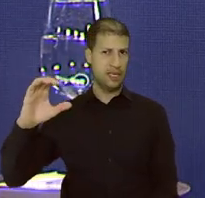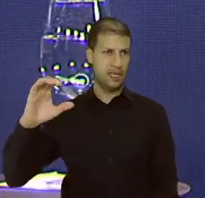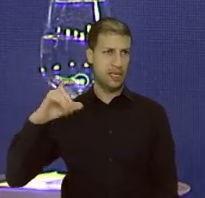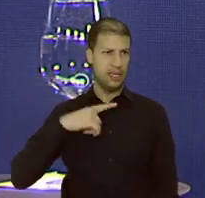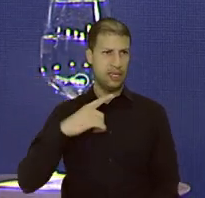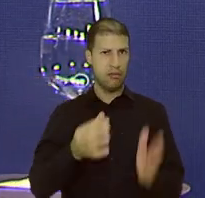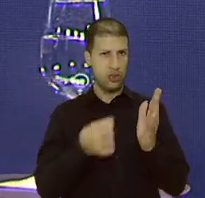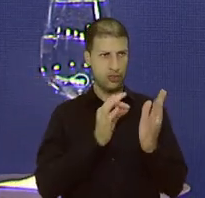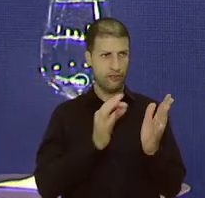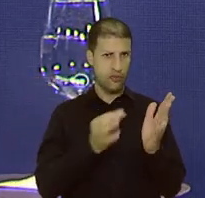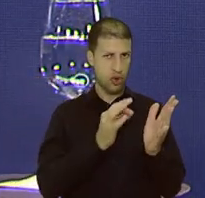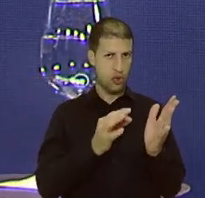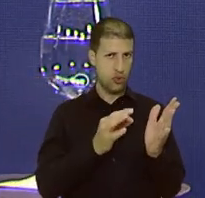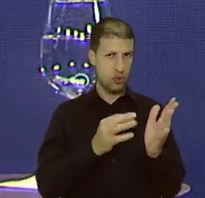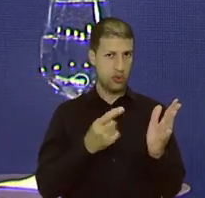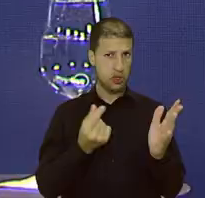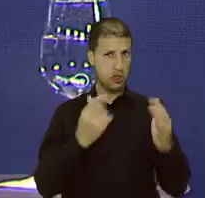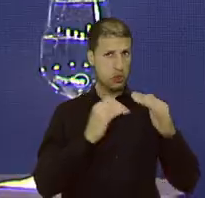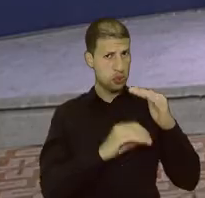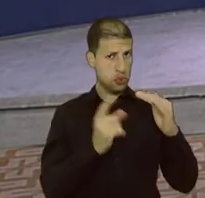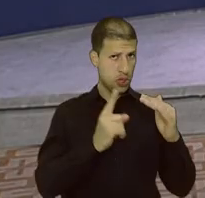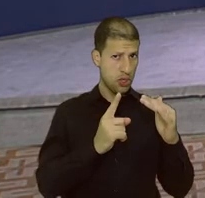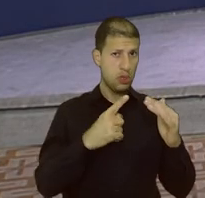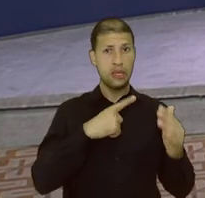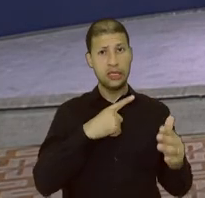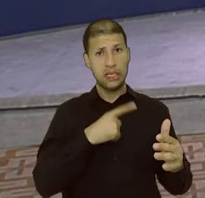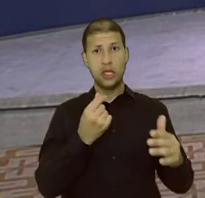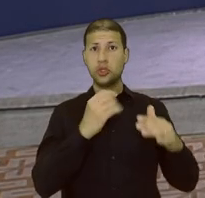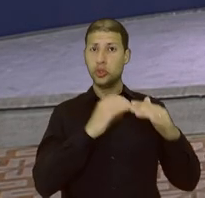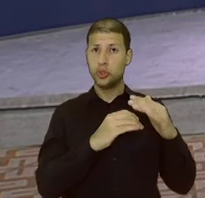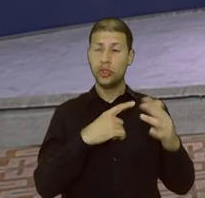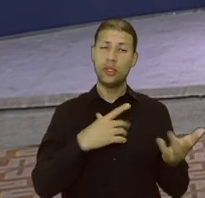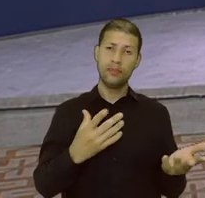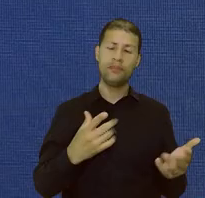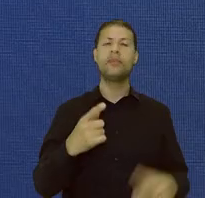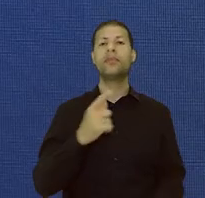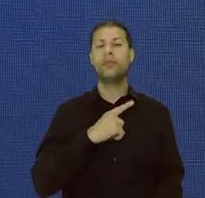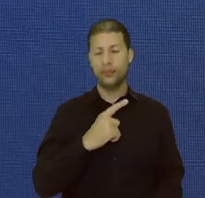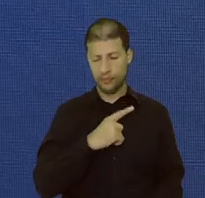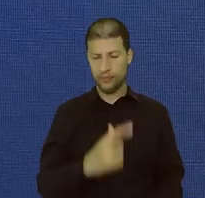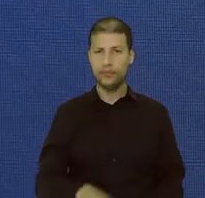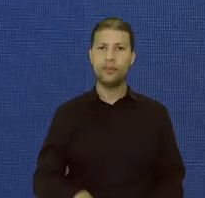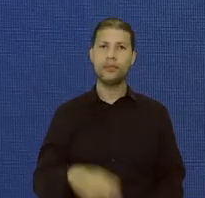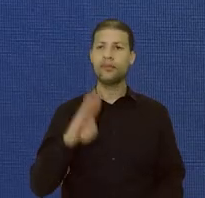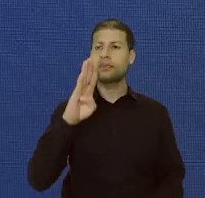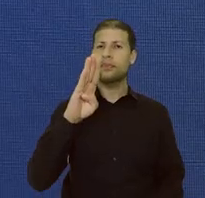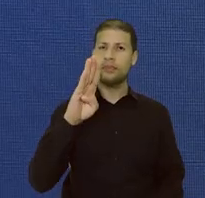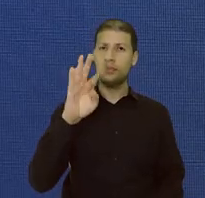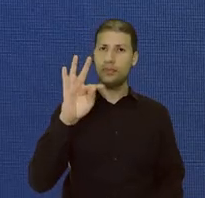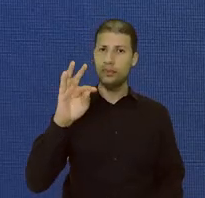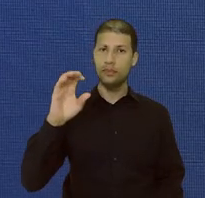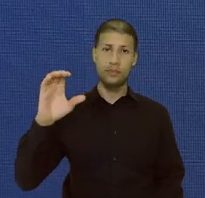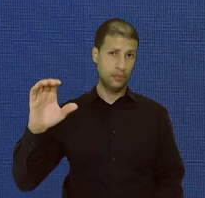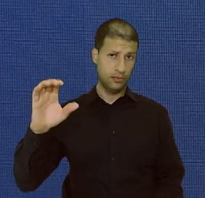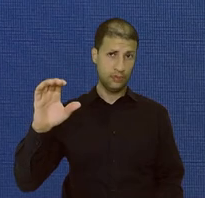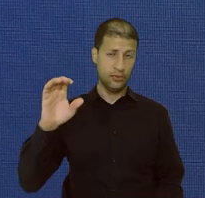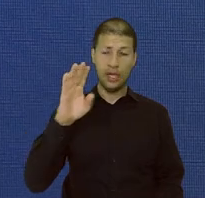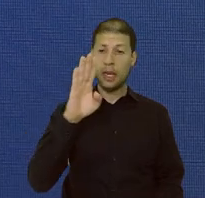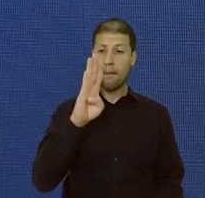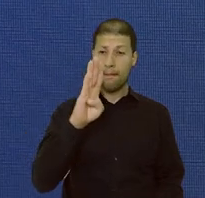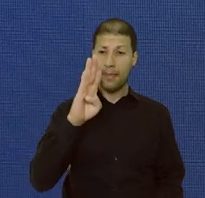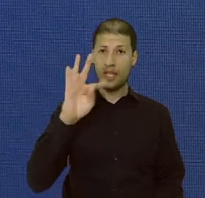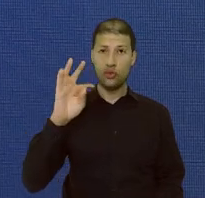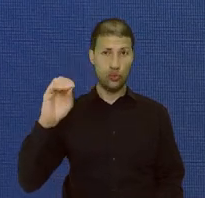não estão investindo mais vocês têm estão investindo a gente tem bitussia sempre uma discussão que na América